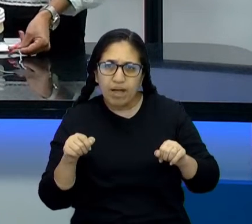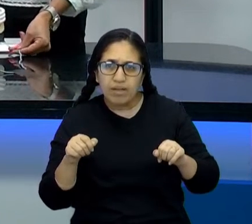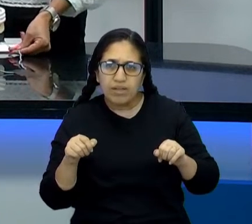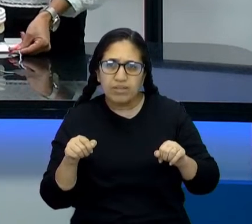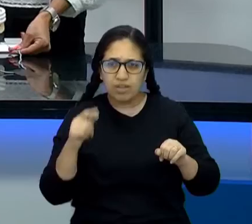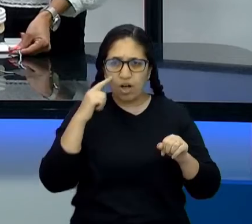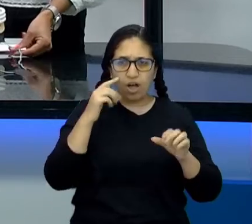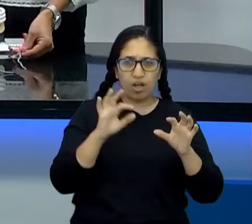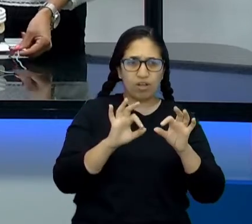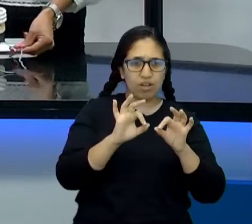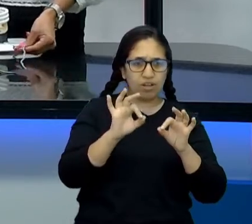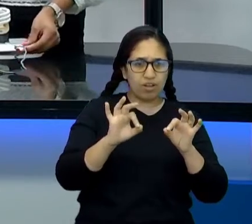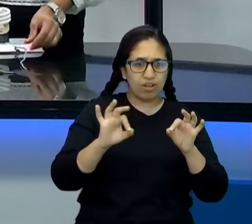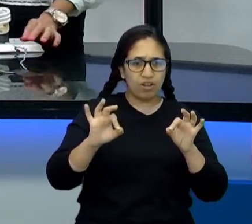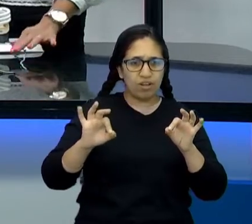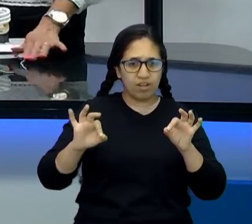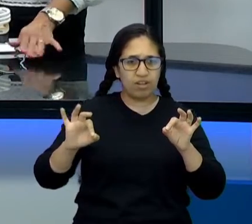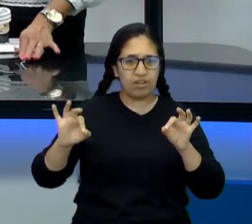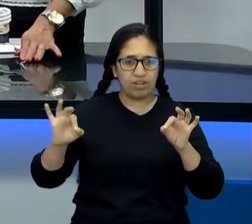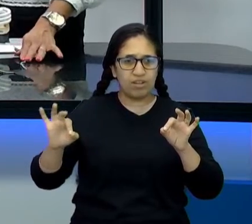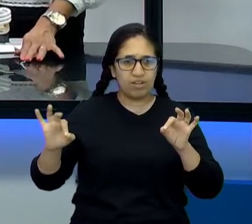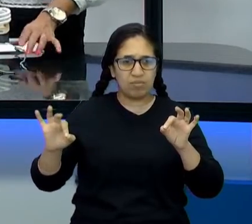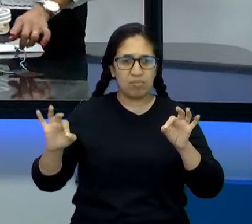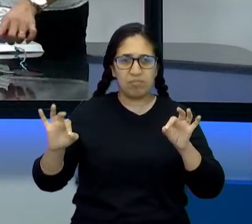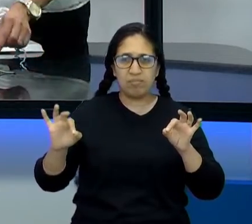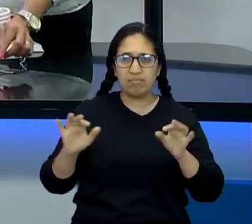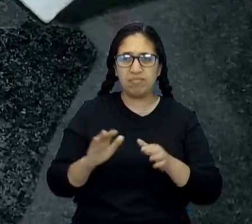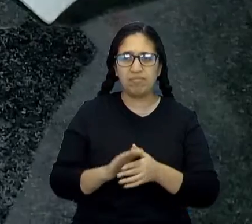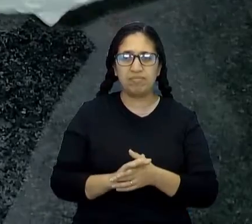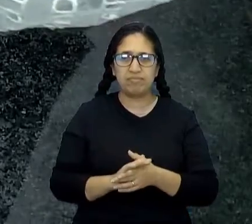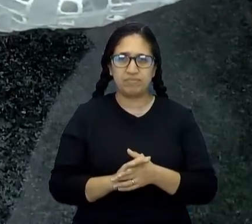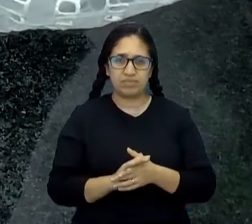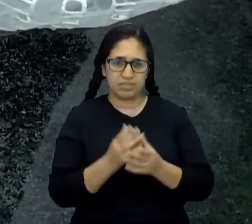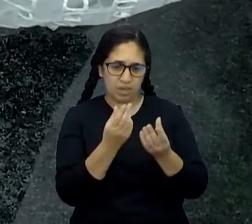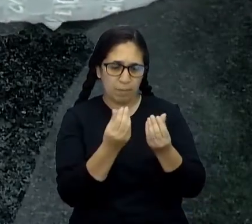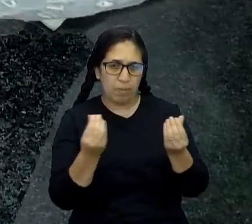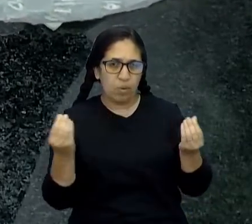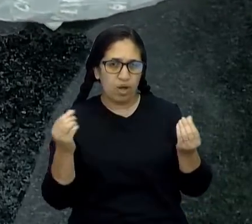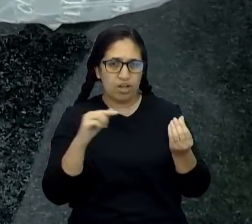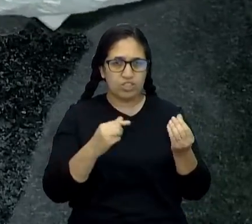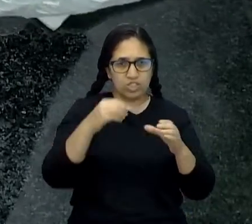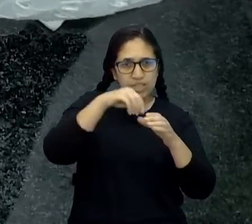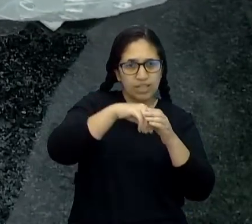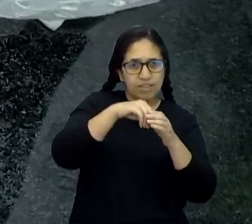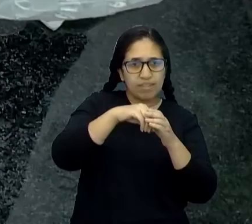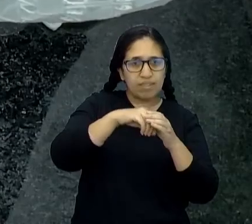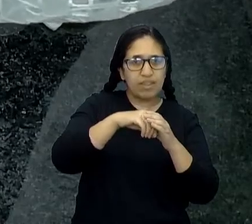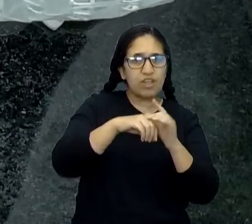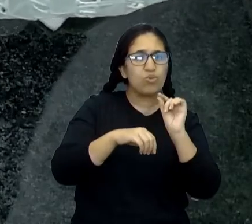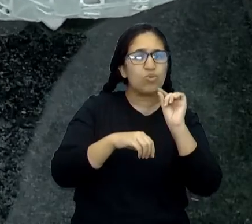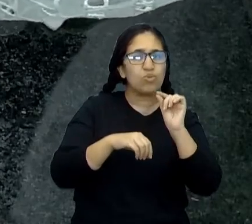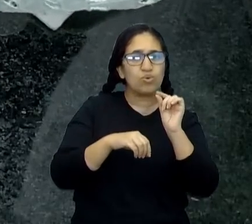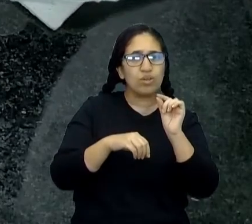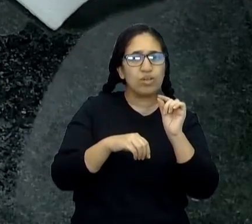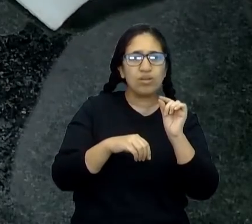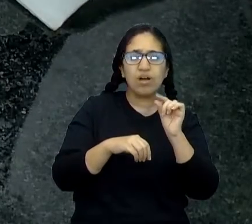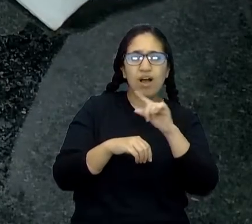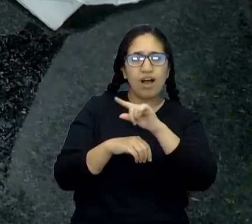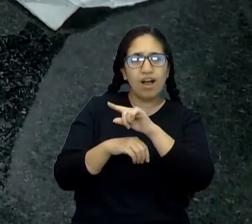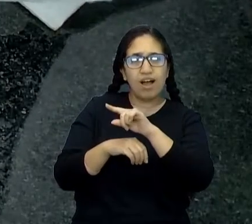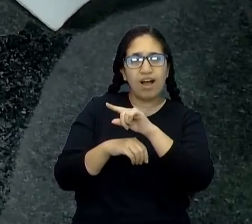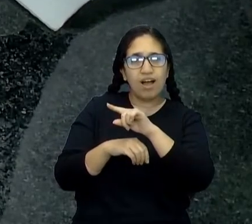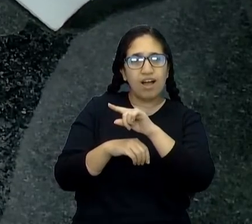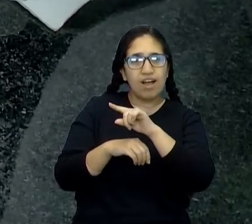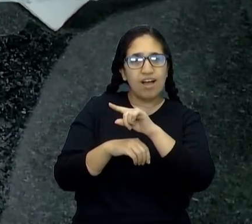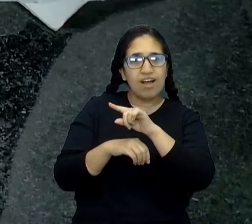Eu tenho esse fio, aqui está azul, ele é encapado por uma borracha, o interior dele tem qual câmera que eu estou? Perguntar